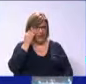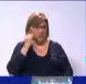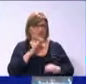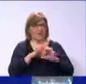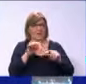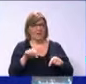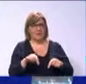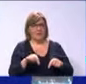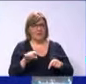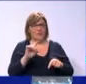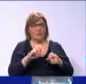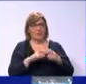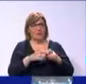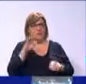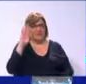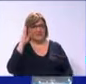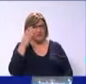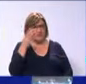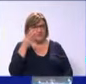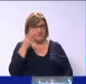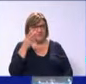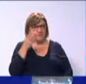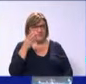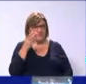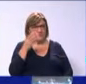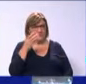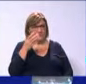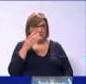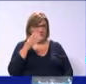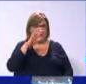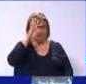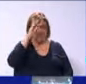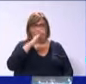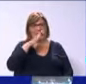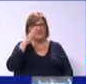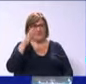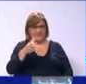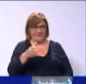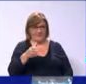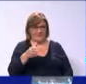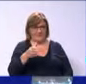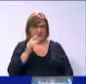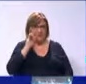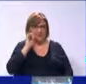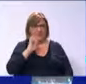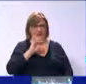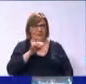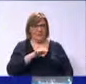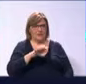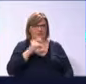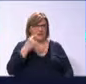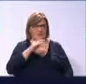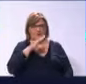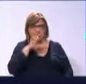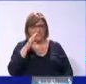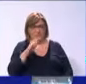aqui é que o problema não está em saber conforme o o o suporte em braga disse que obviamente da chuva na sua